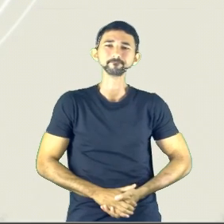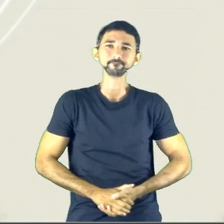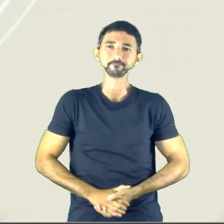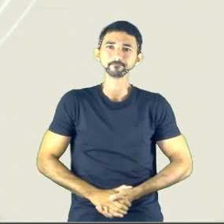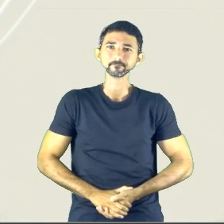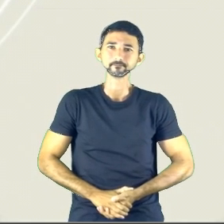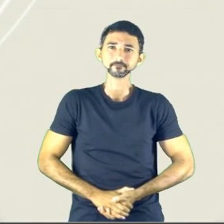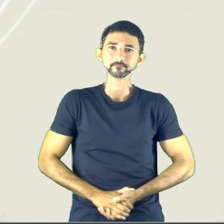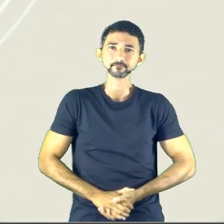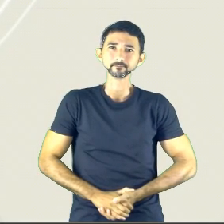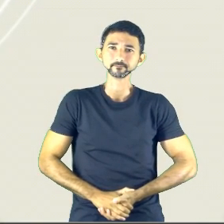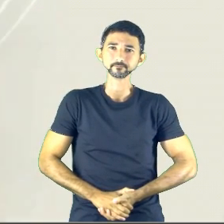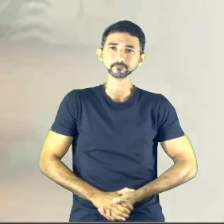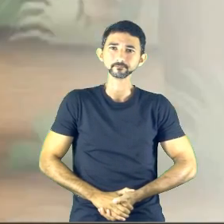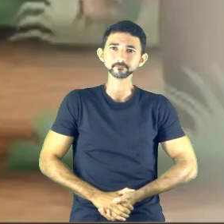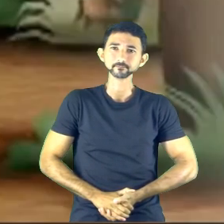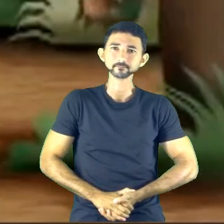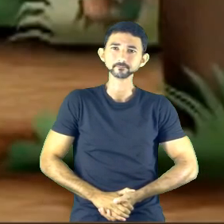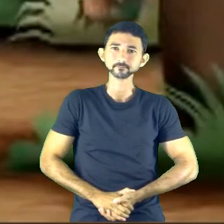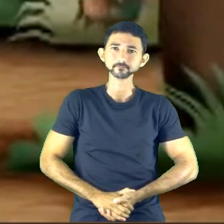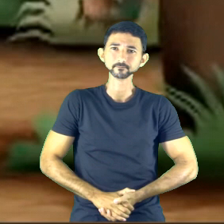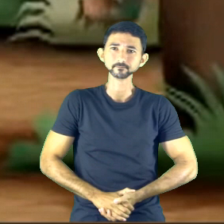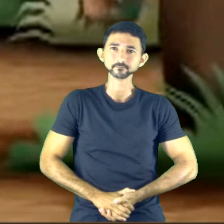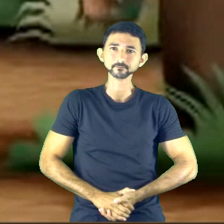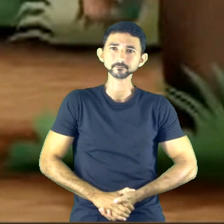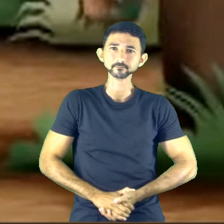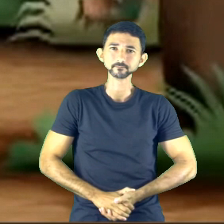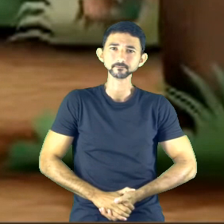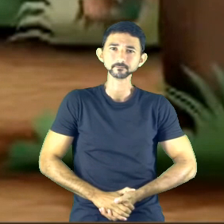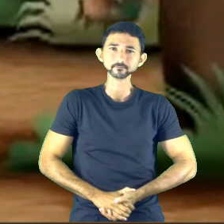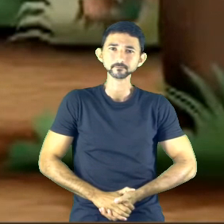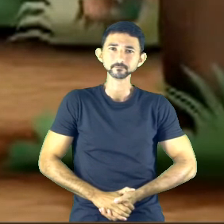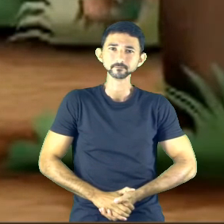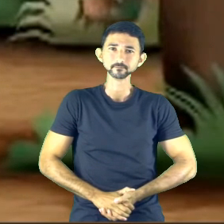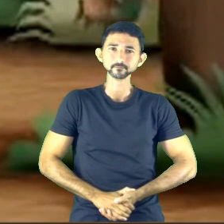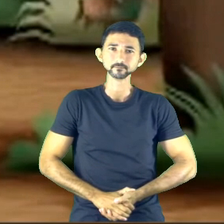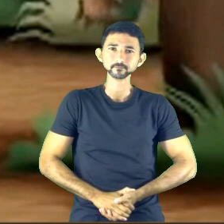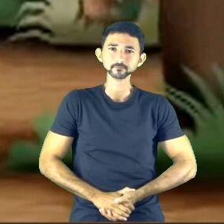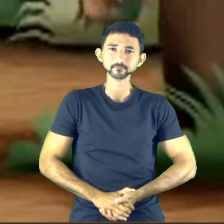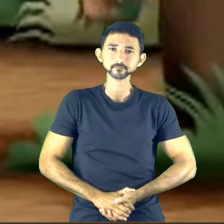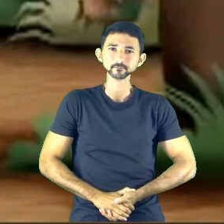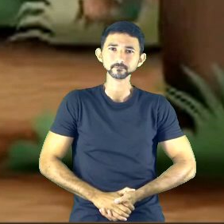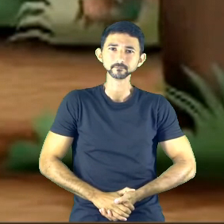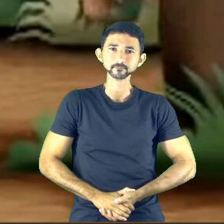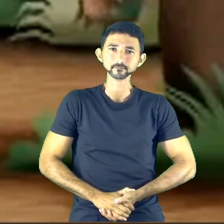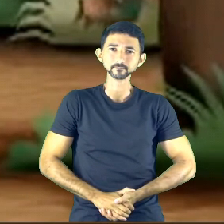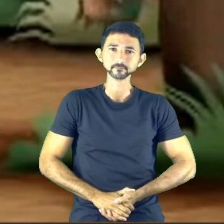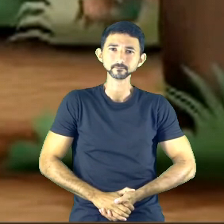fartura.